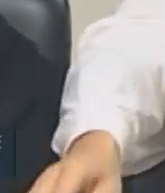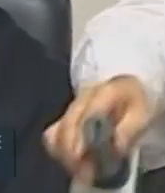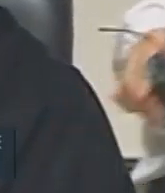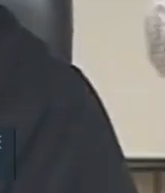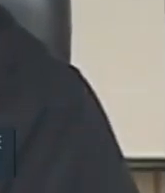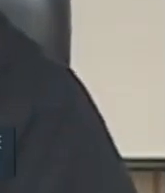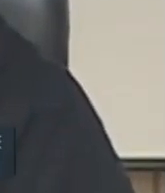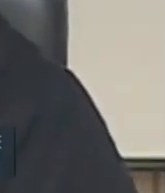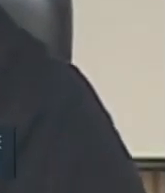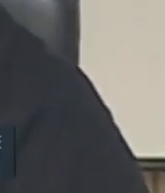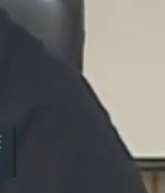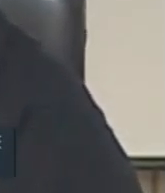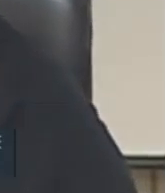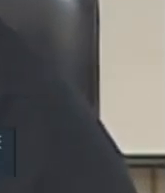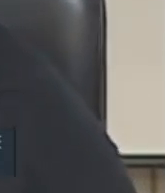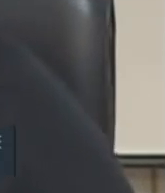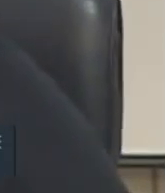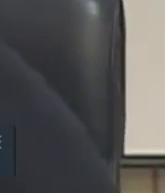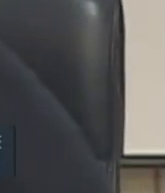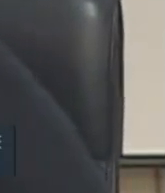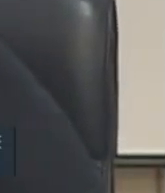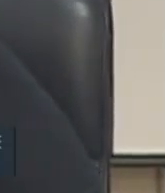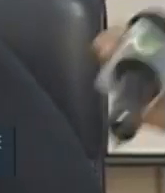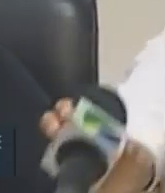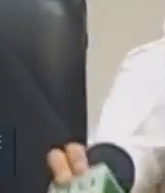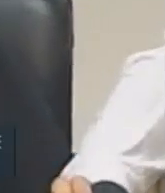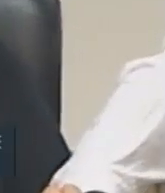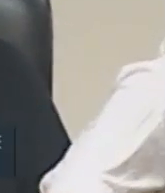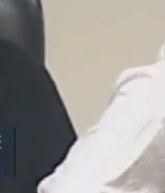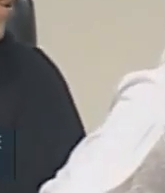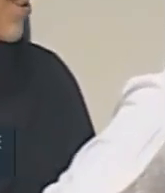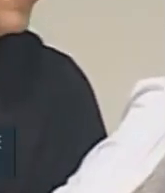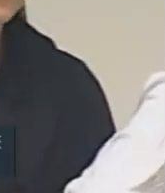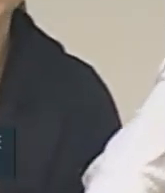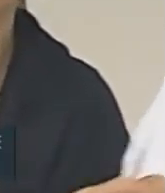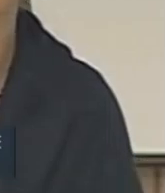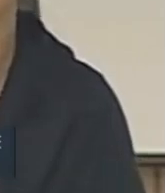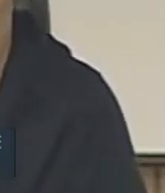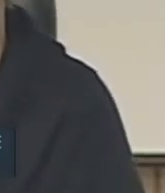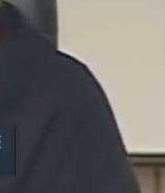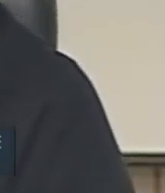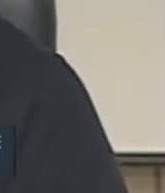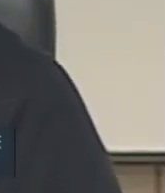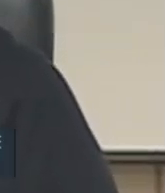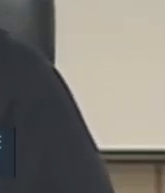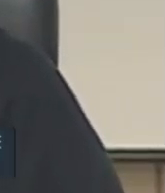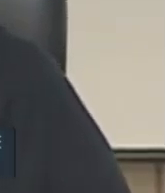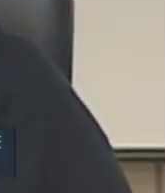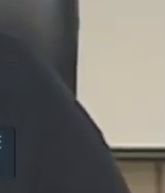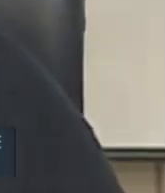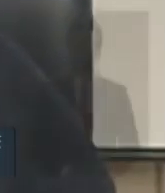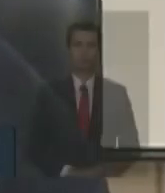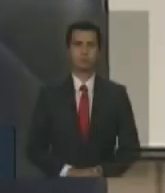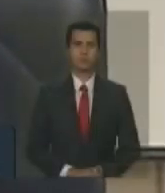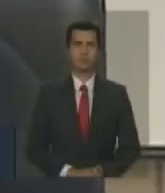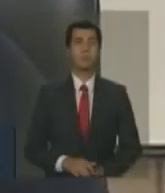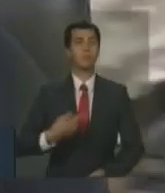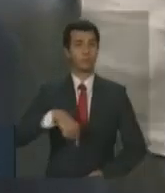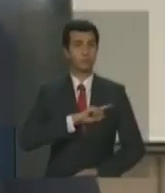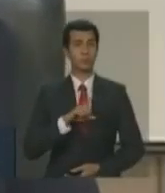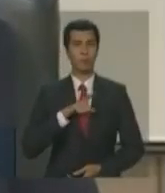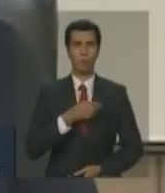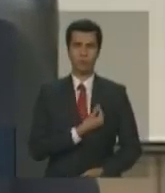além do Ministério do Desenvolvimento Social, estamos com Alexandre Damo e Juan Cortez, do Ministério da Saúde.